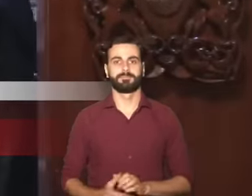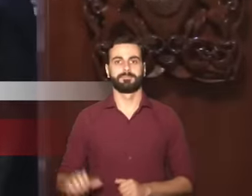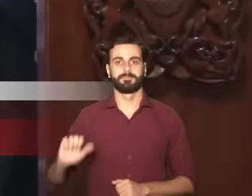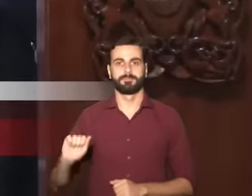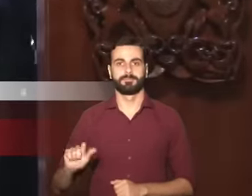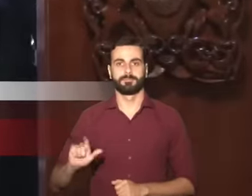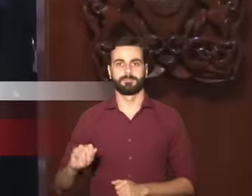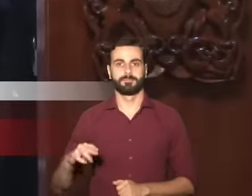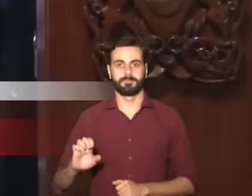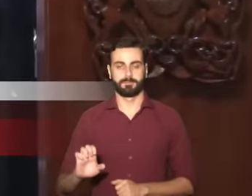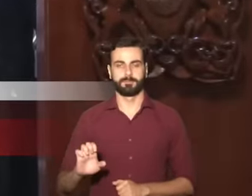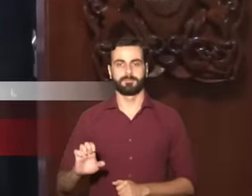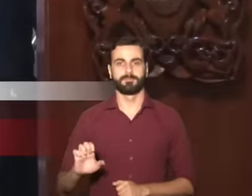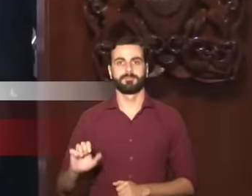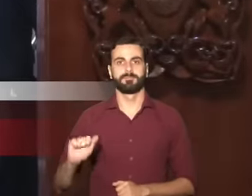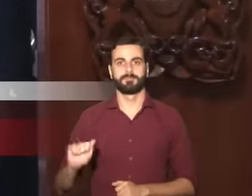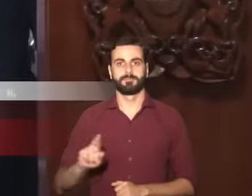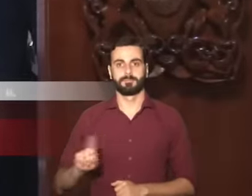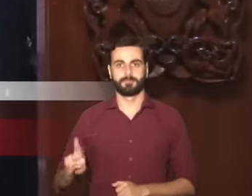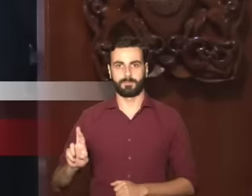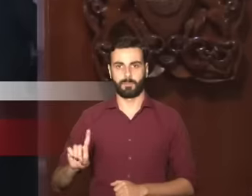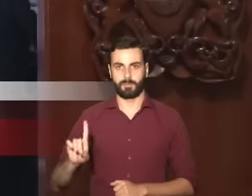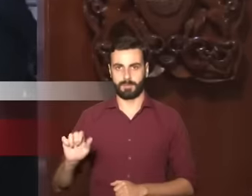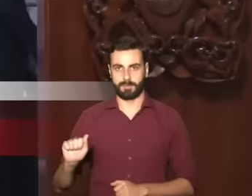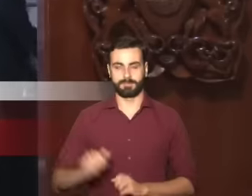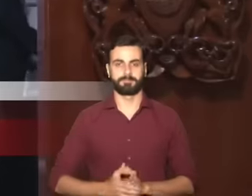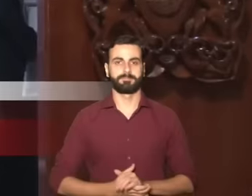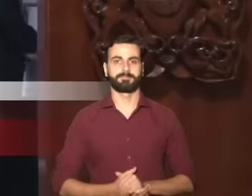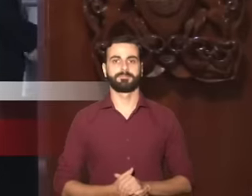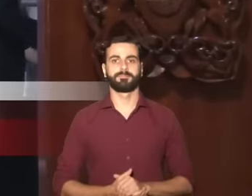Aline Aparecida Arrugada.